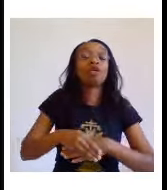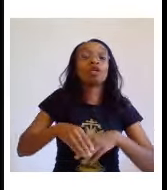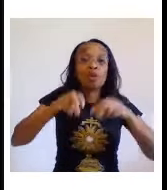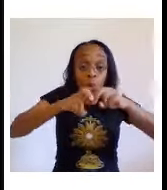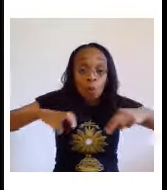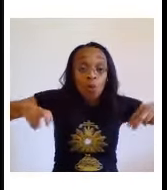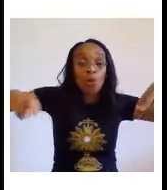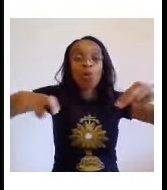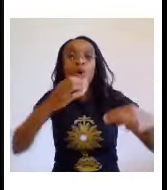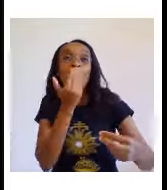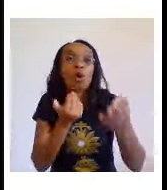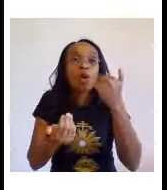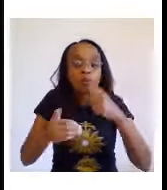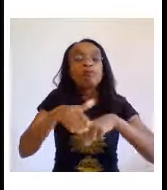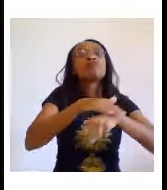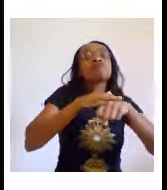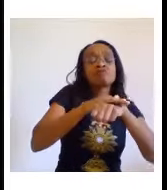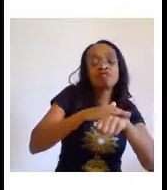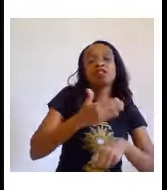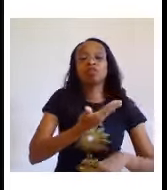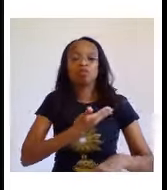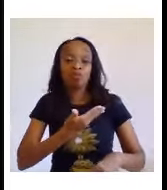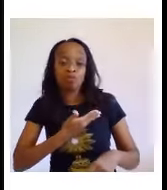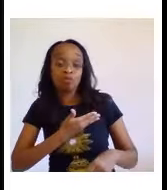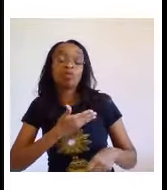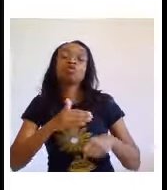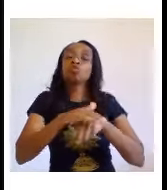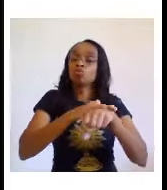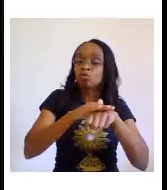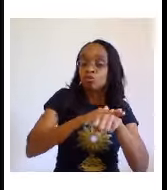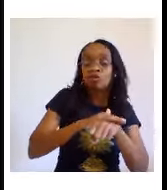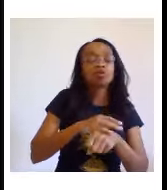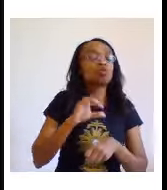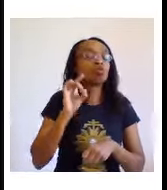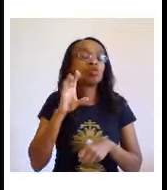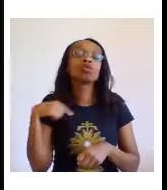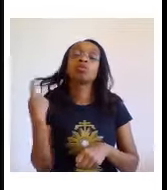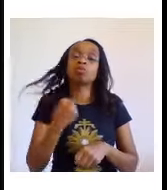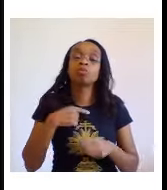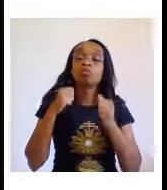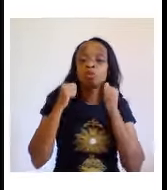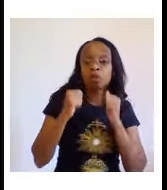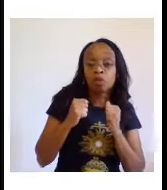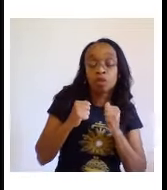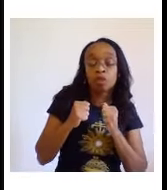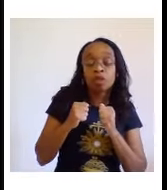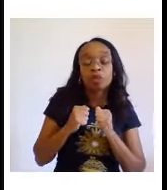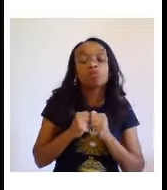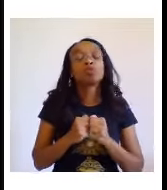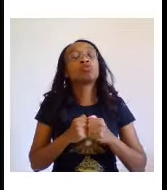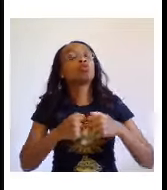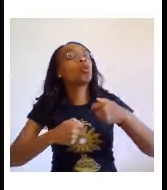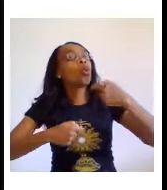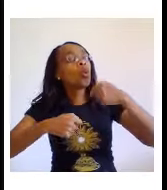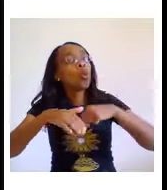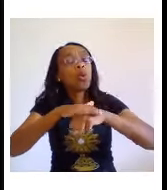na família, vamos falar com nossos amigos. Eu acho que só assim que a gente consegue trazer essa